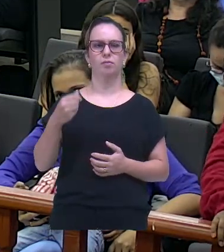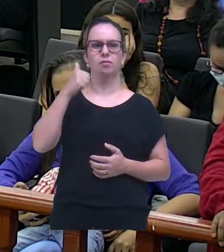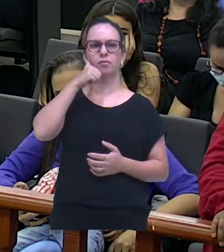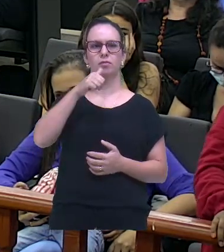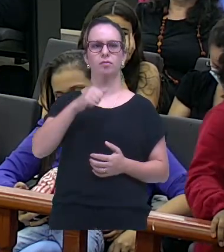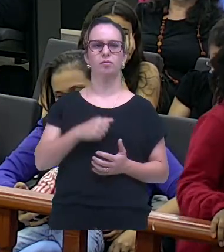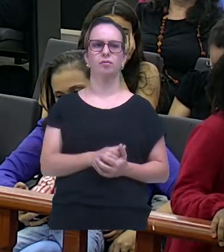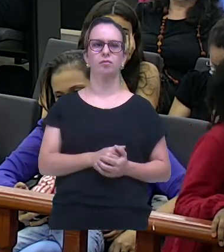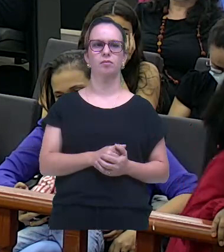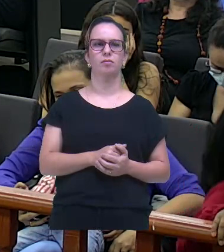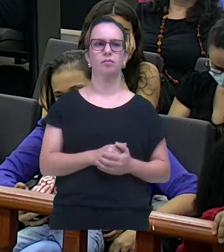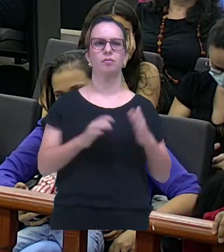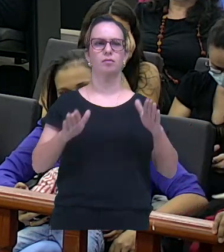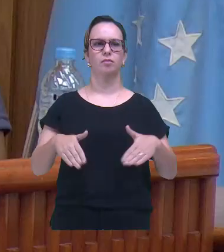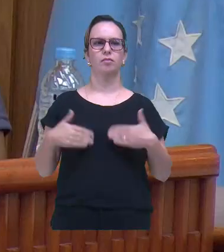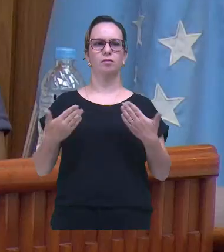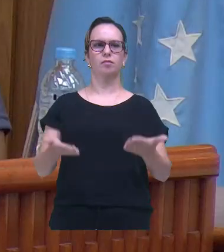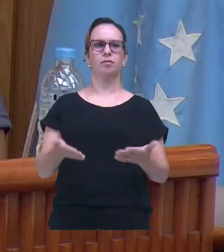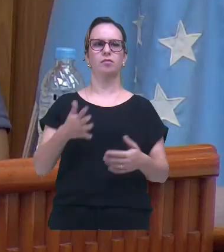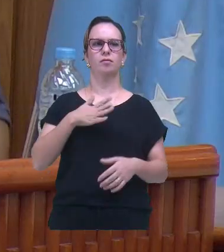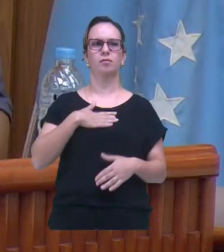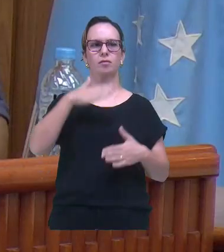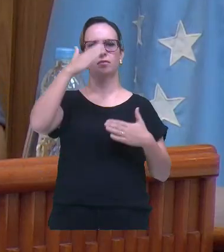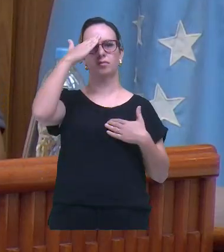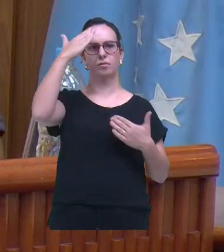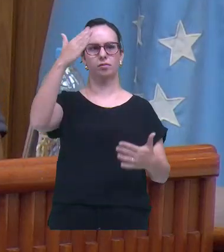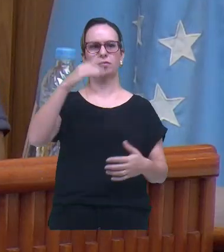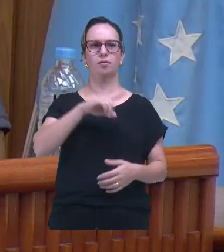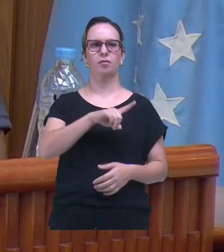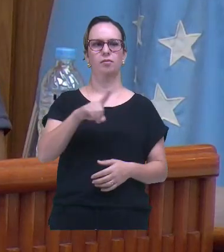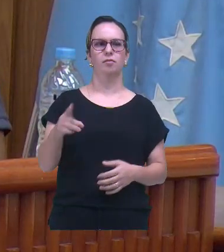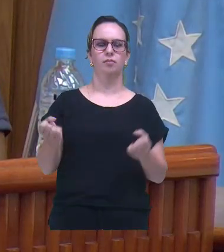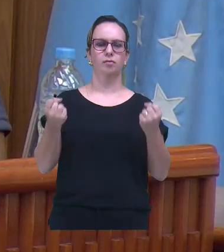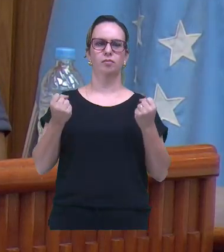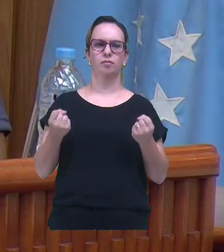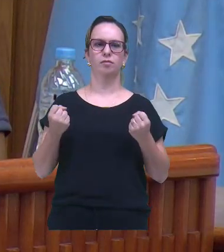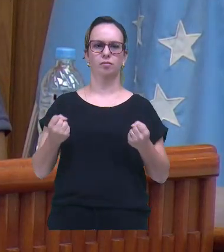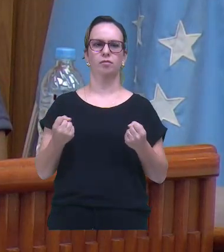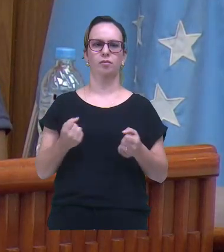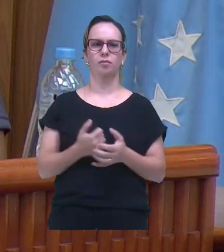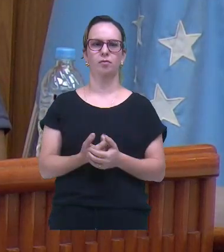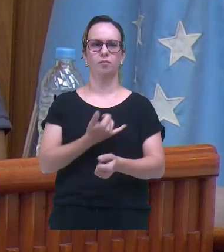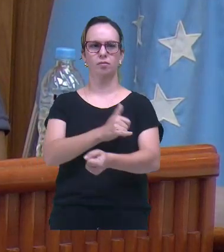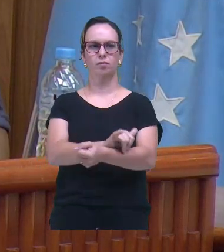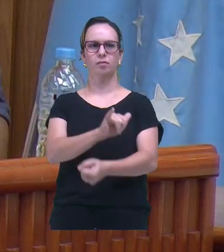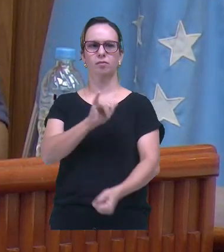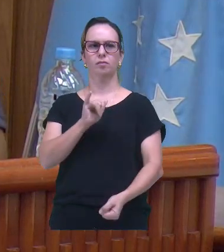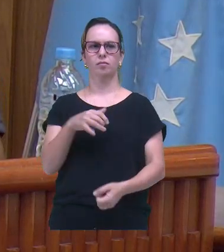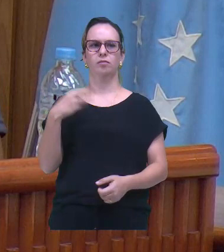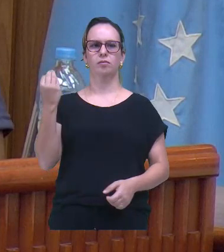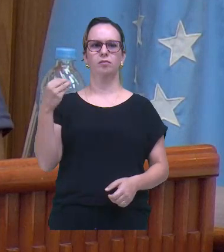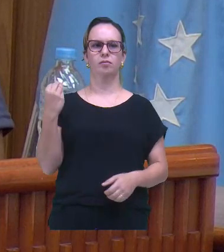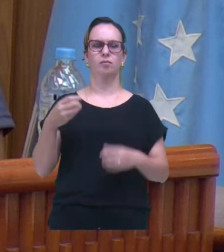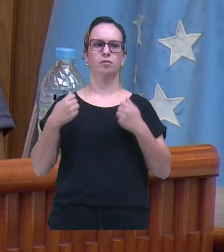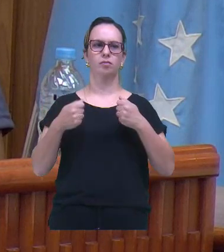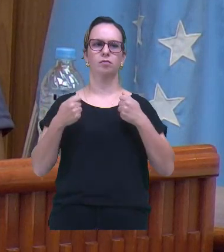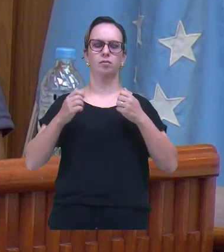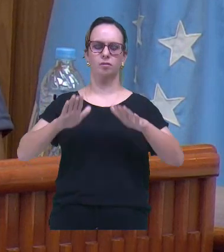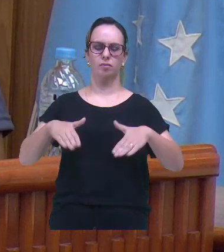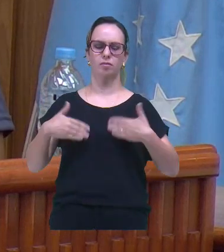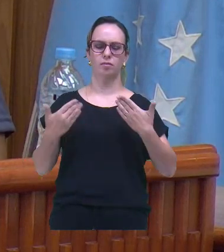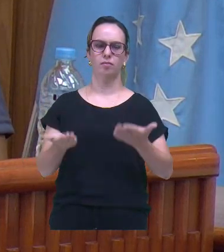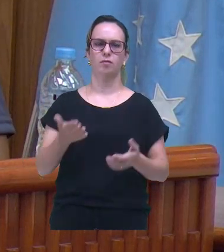dedico a minha gratidão por vocês suportar as minhas ausências quando precisei me dedicar ao meu